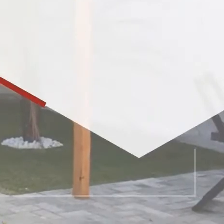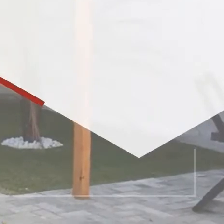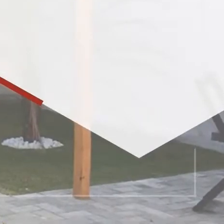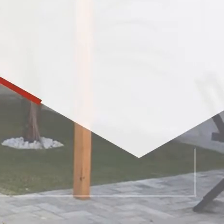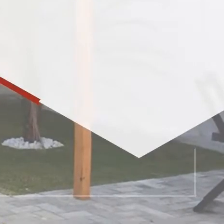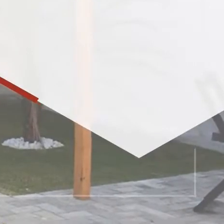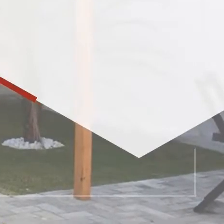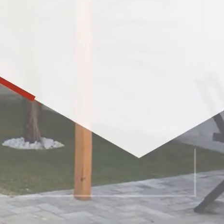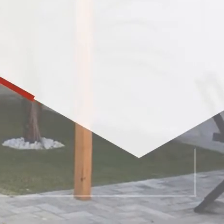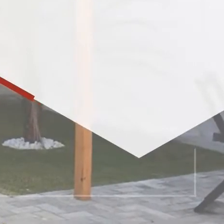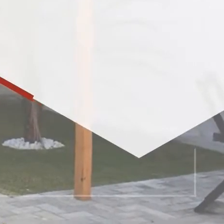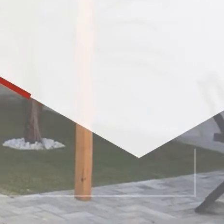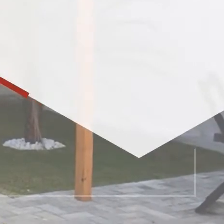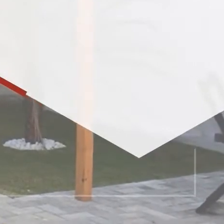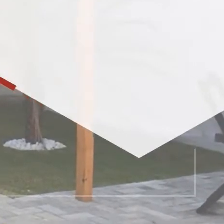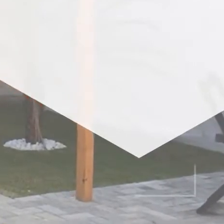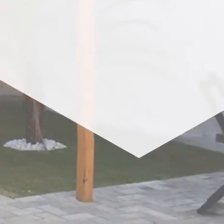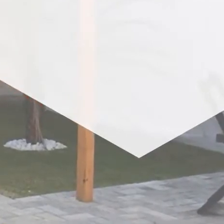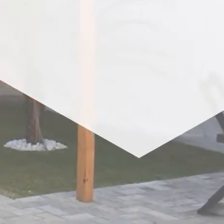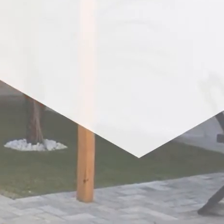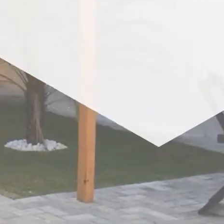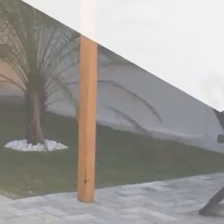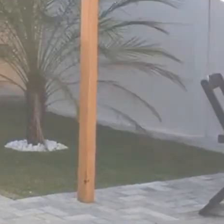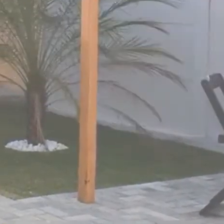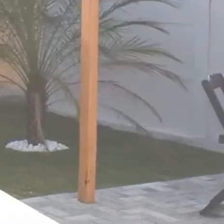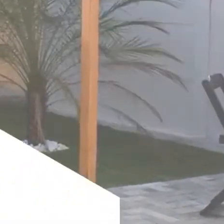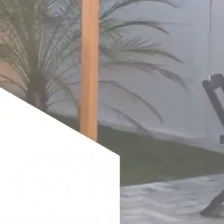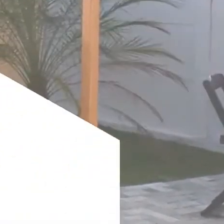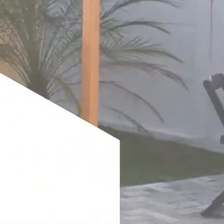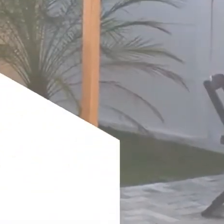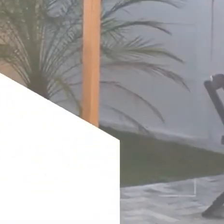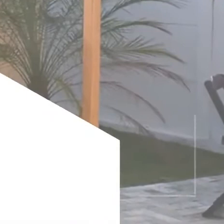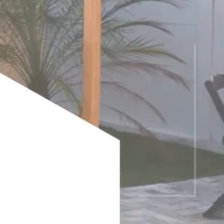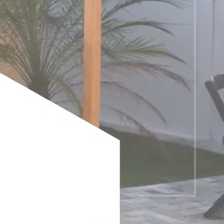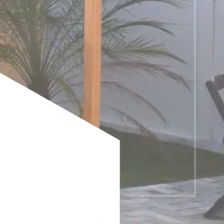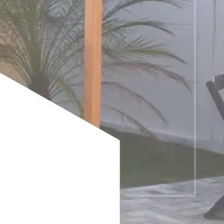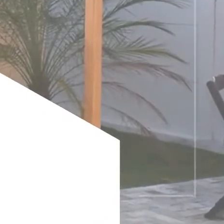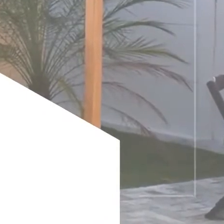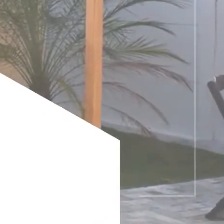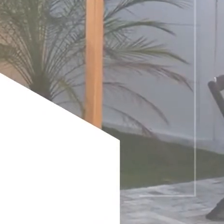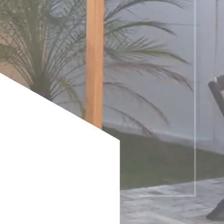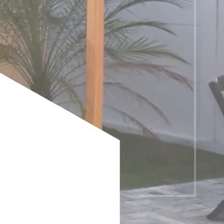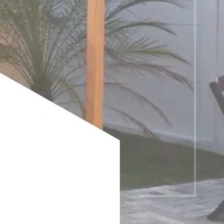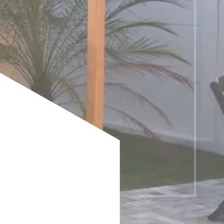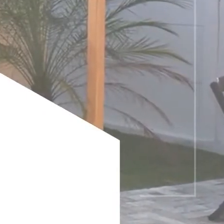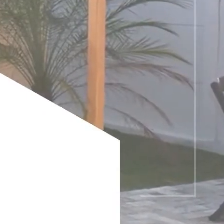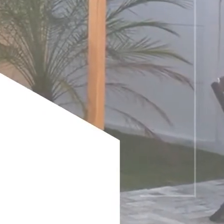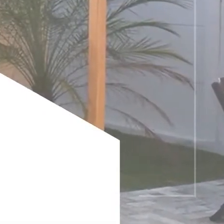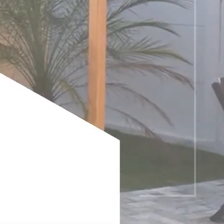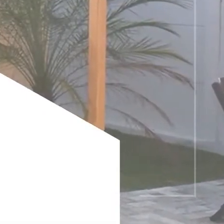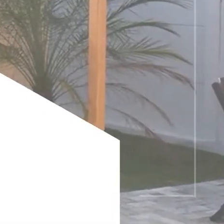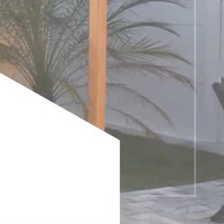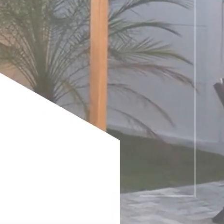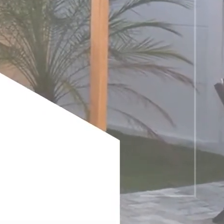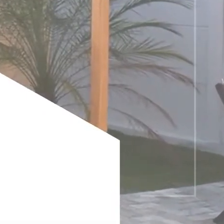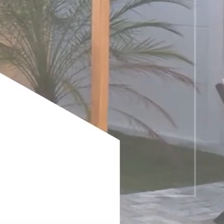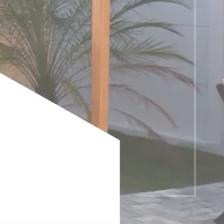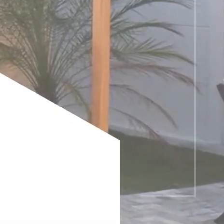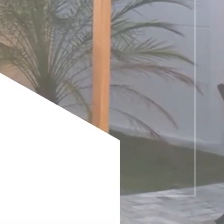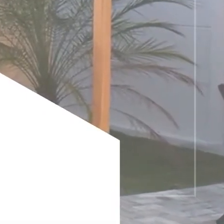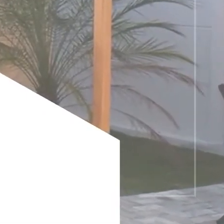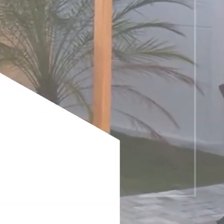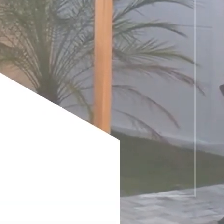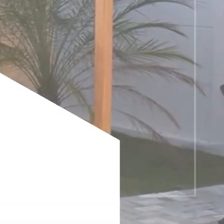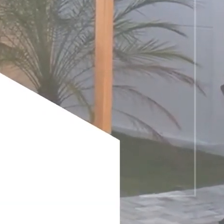casa própria com a Viane Moura? Ainda não? Então eu vou te contar. Parcelas a partir de R$ 370, zero de entrada, bônus